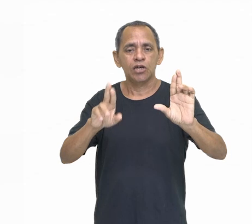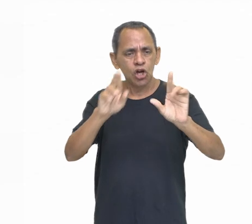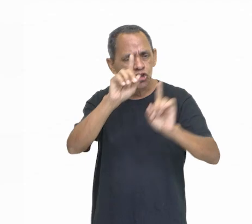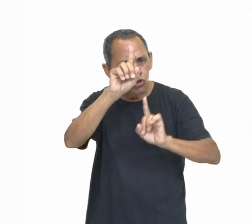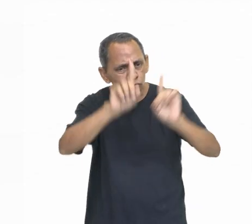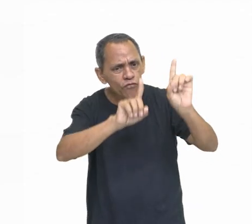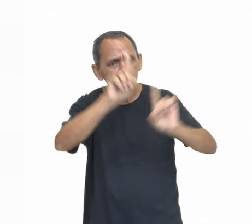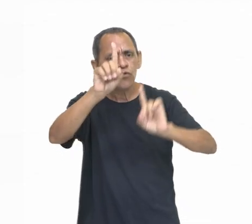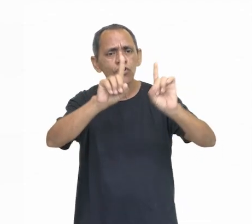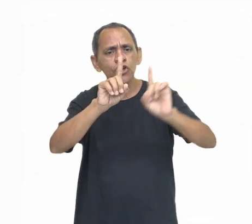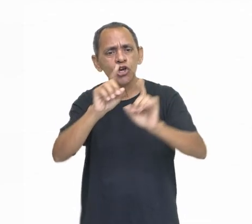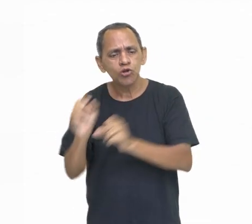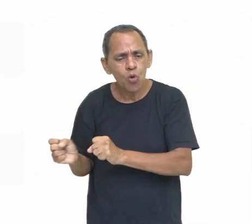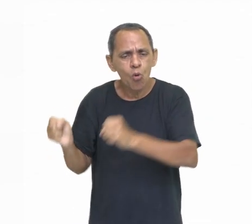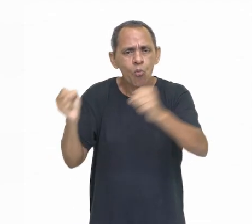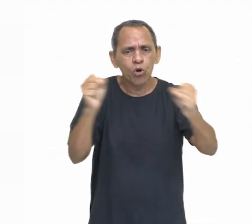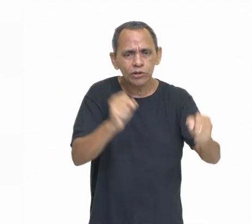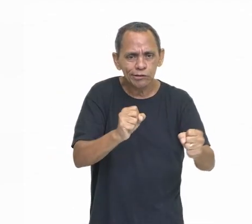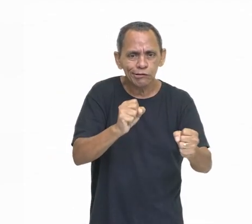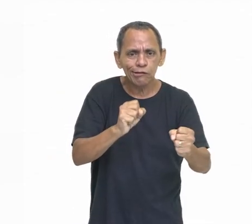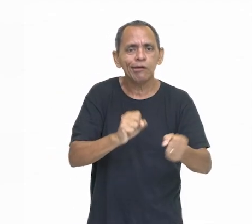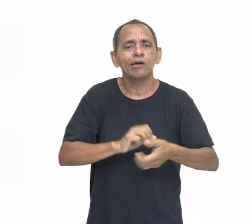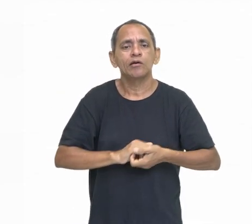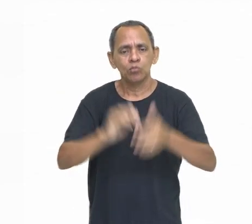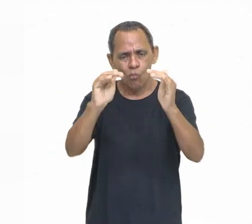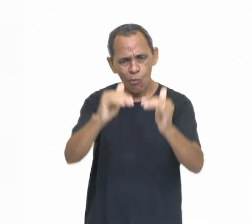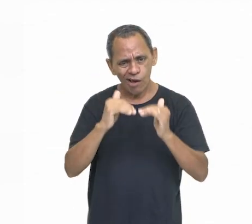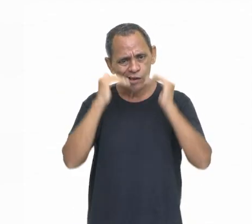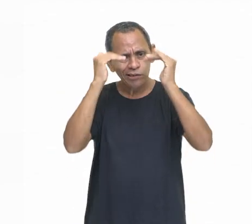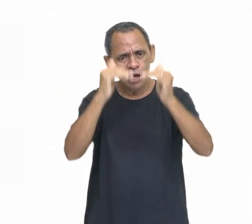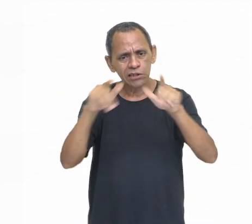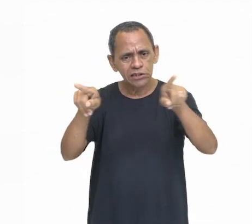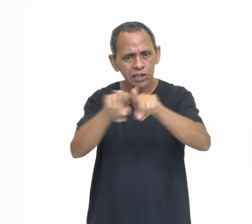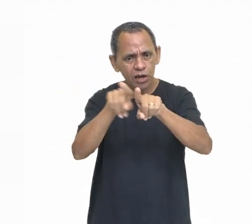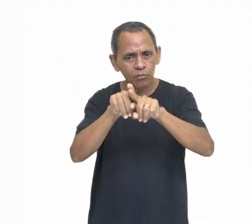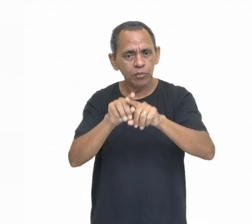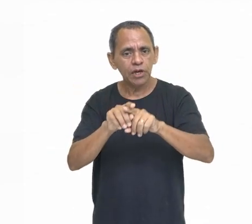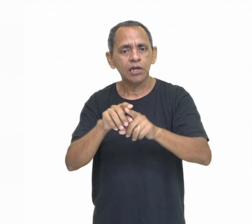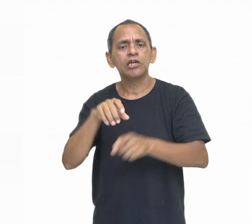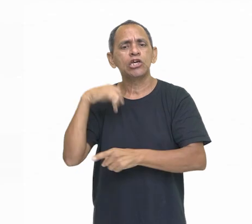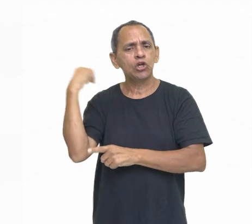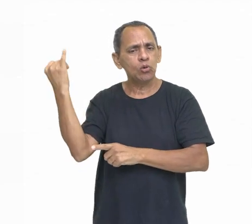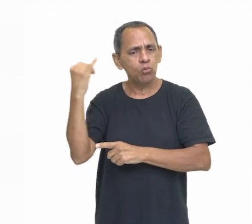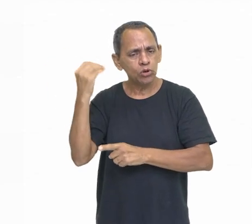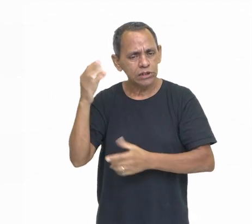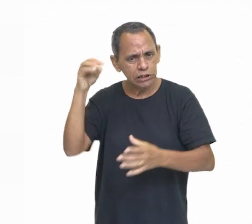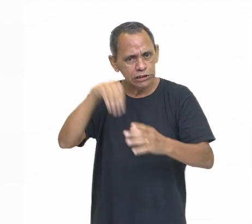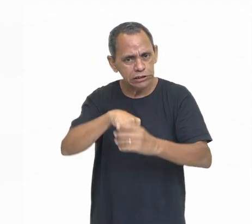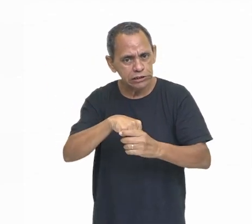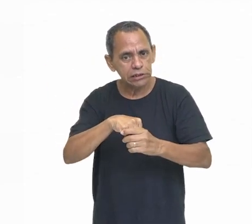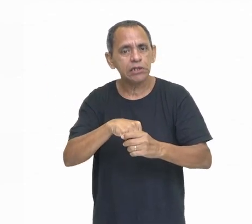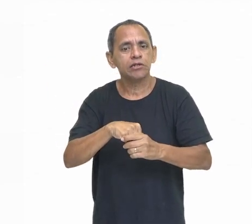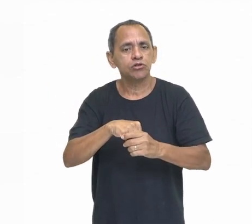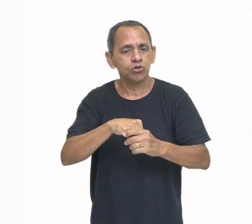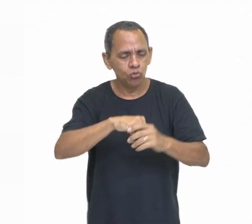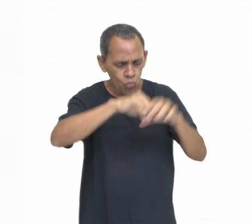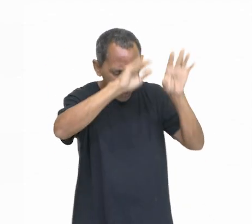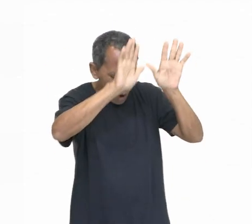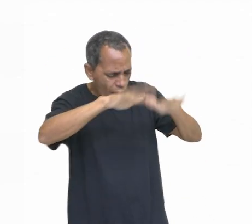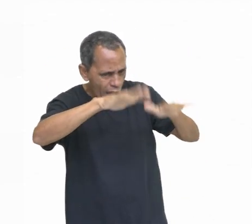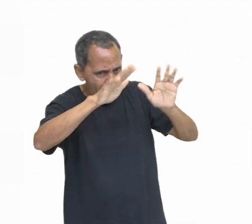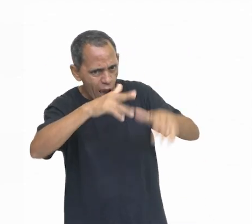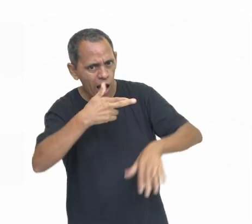poder, status e elemento fundamental em diversas cerimônias e rituais.